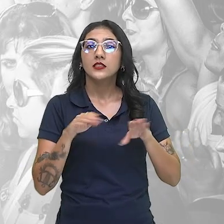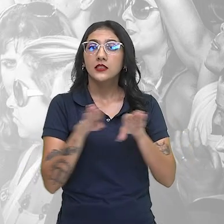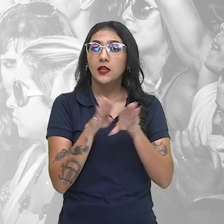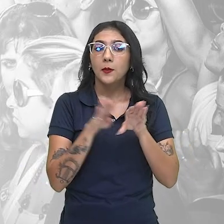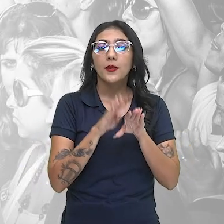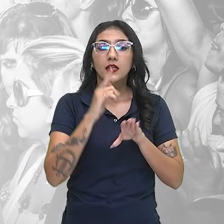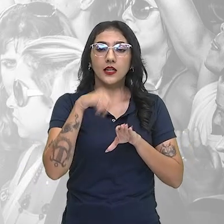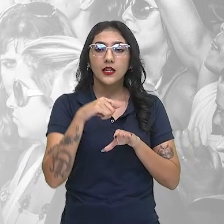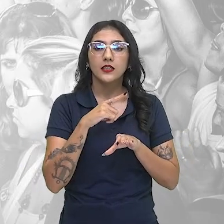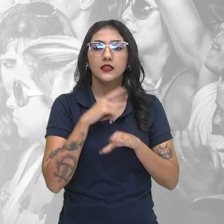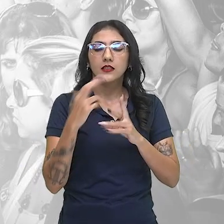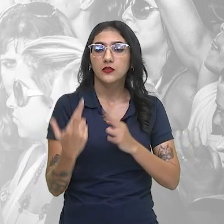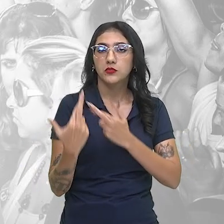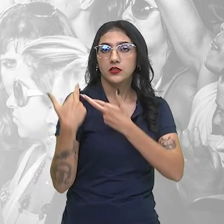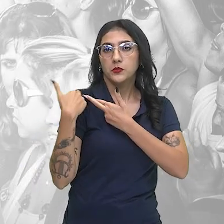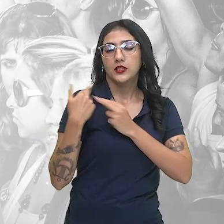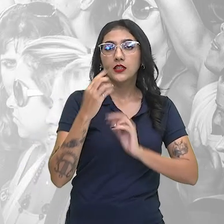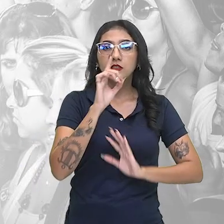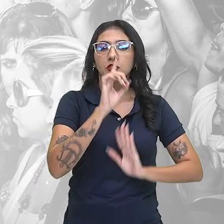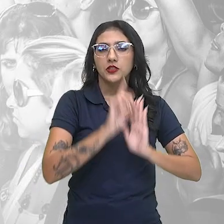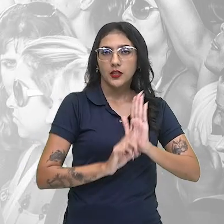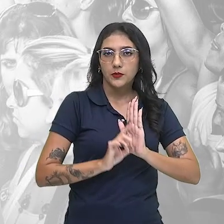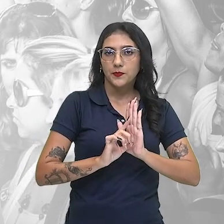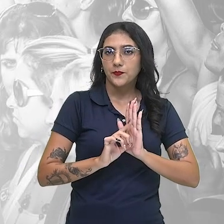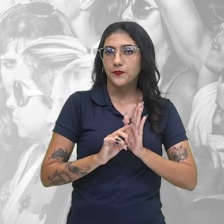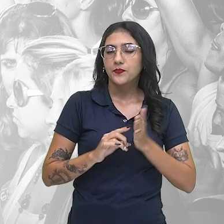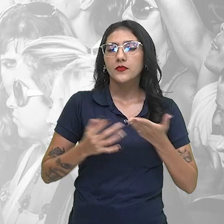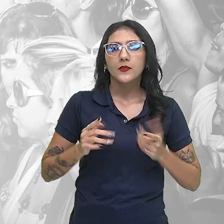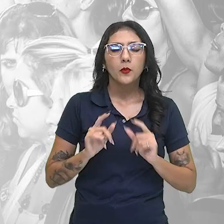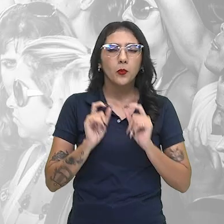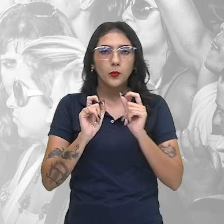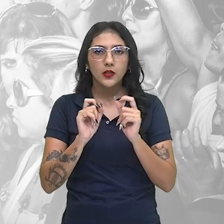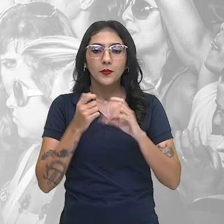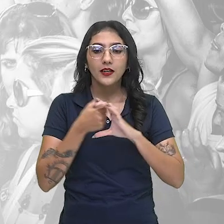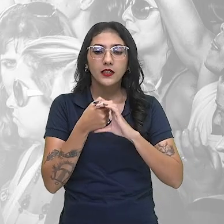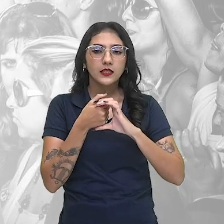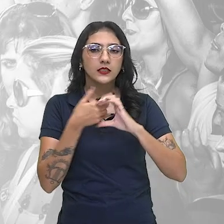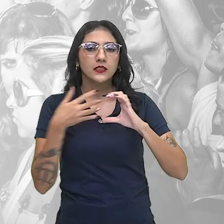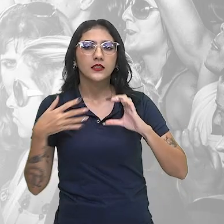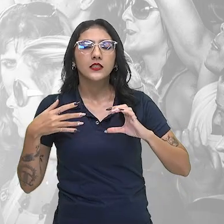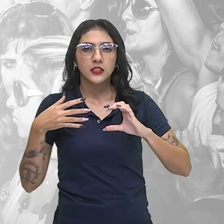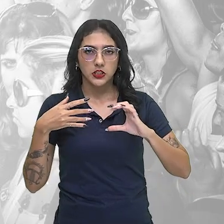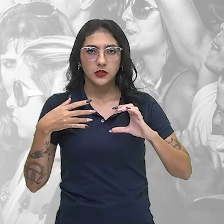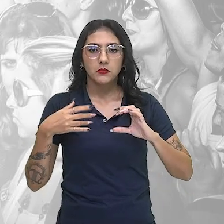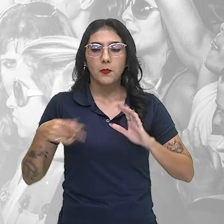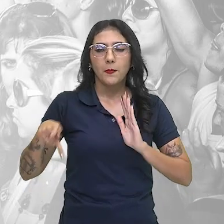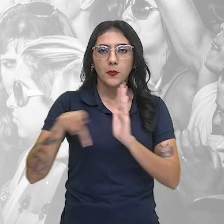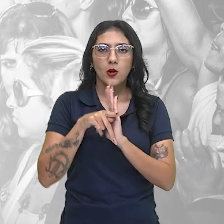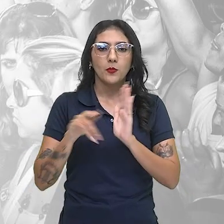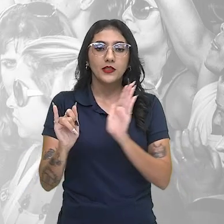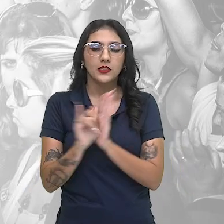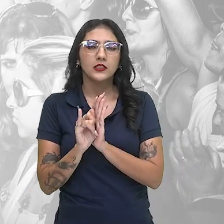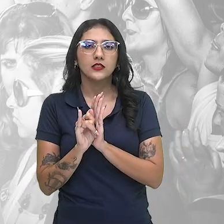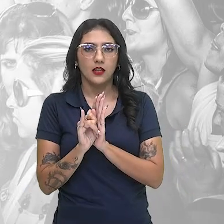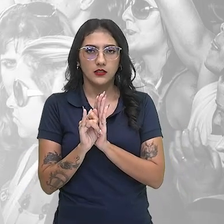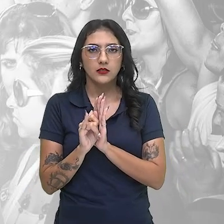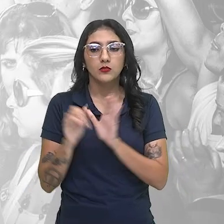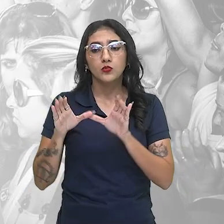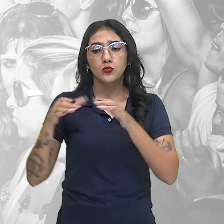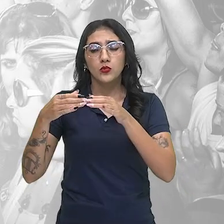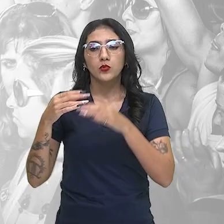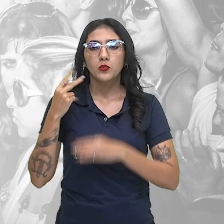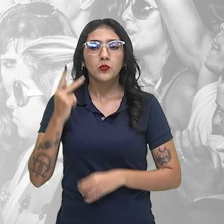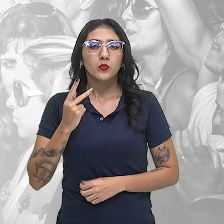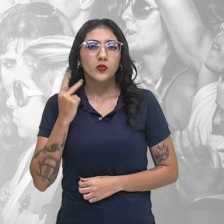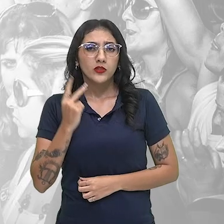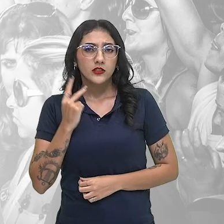direitos e deveres. Então, cidadania é a condição de ser reconhecido como membro de um grupo político, né?